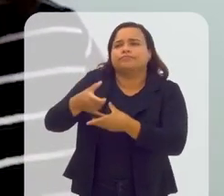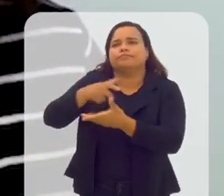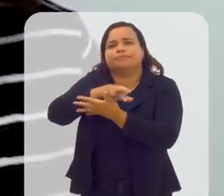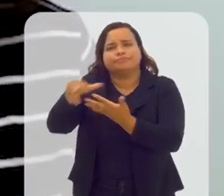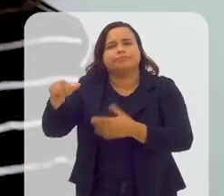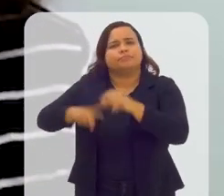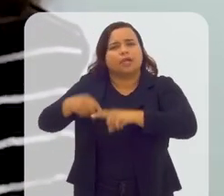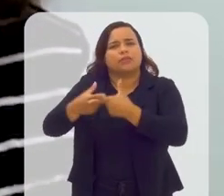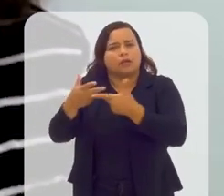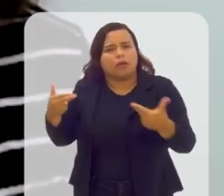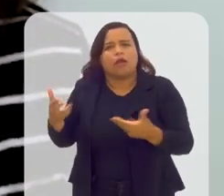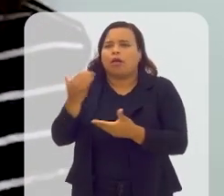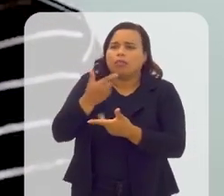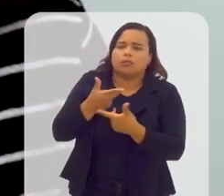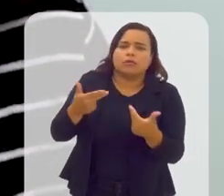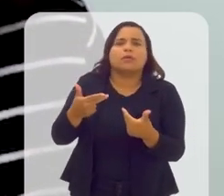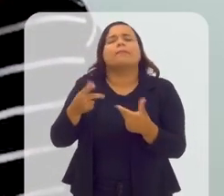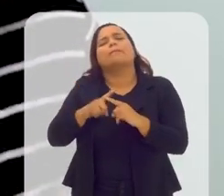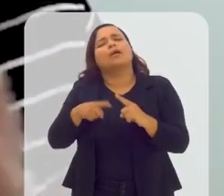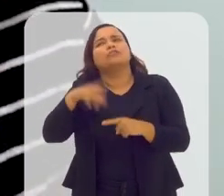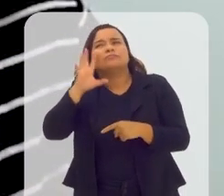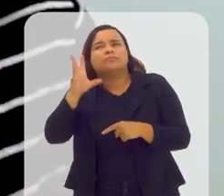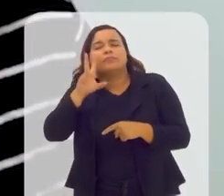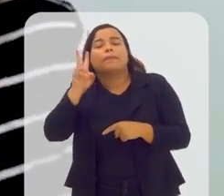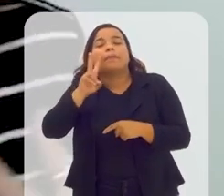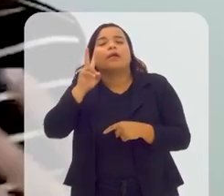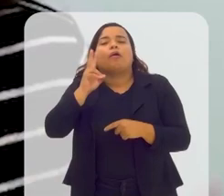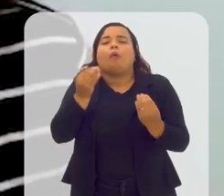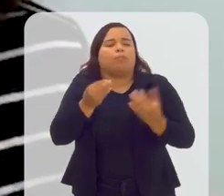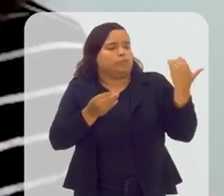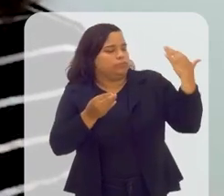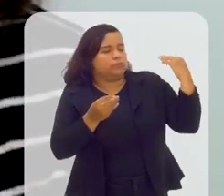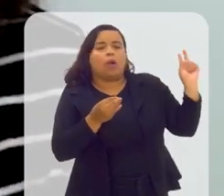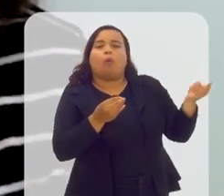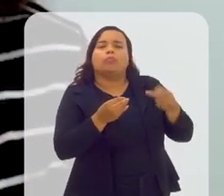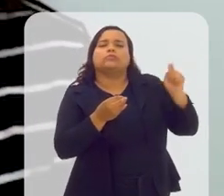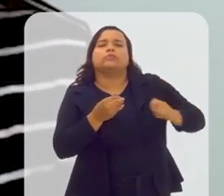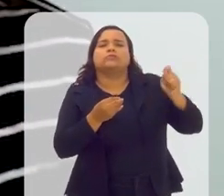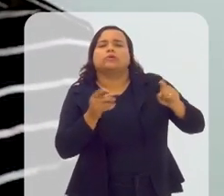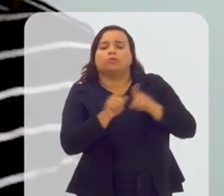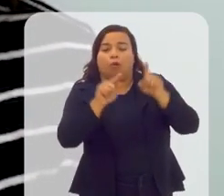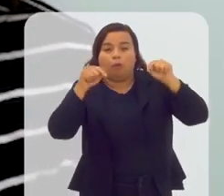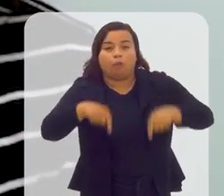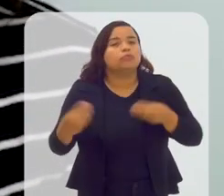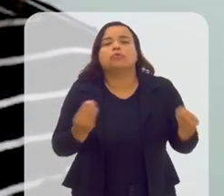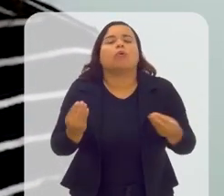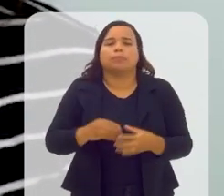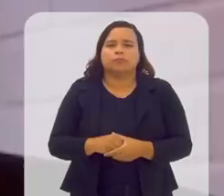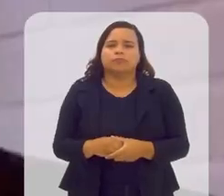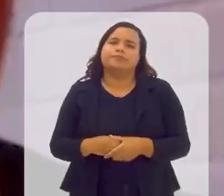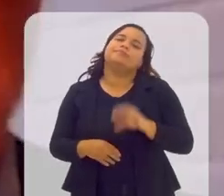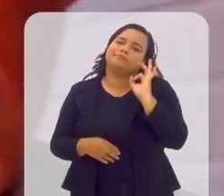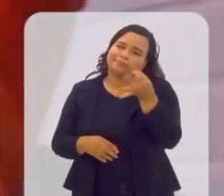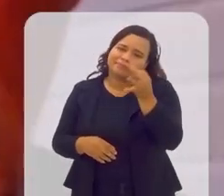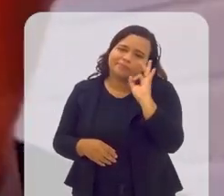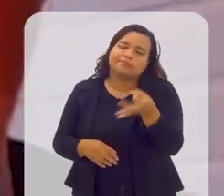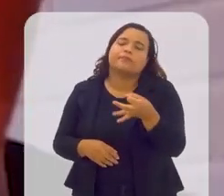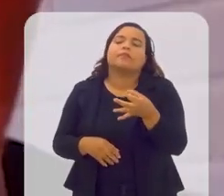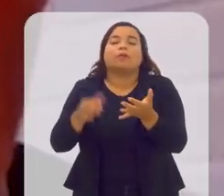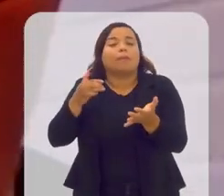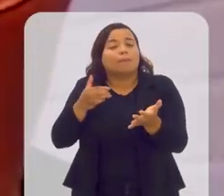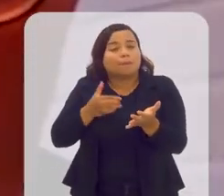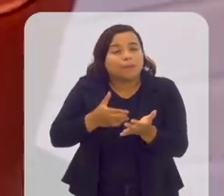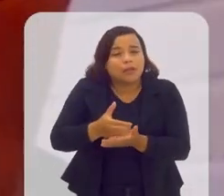interessante recuperar um pouquinho do que aconteceu e de como estamos hoje para essa nossa agenda. Logo no início,